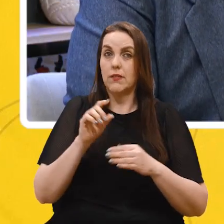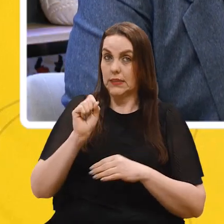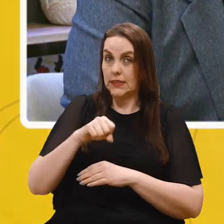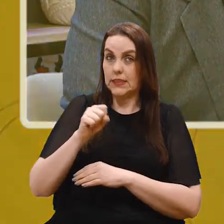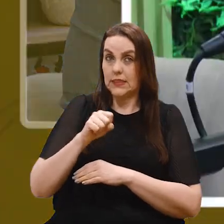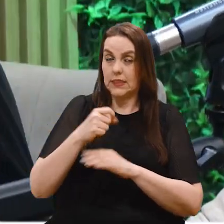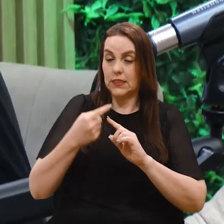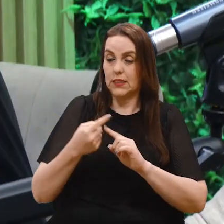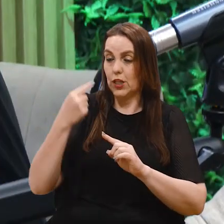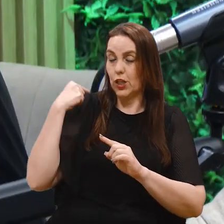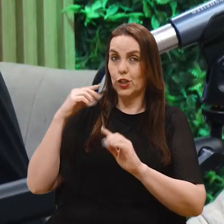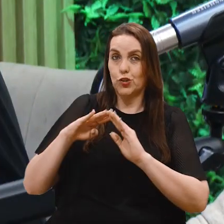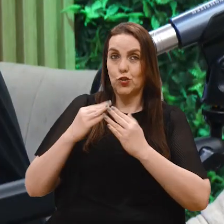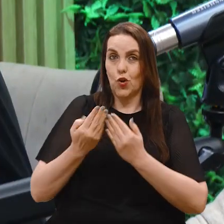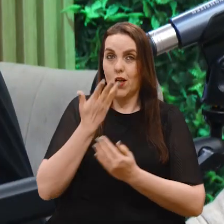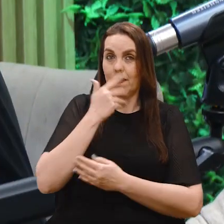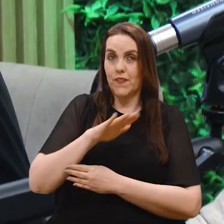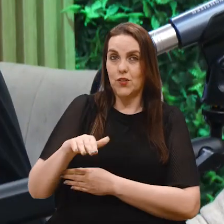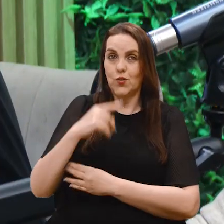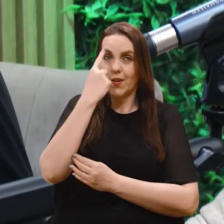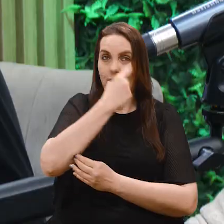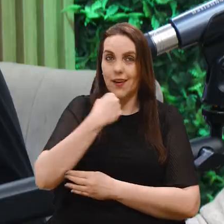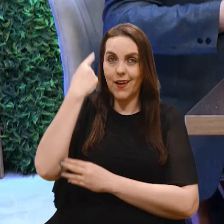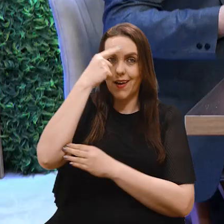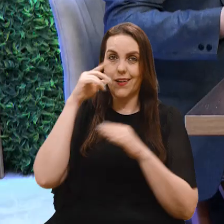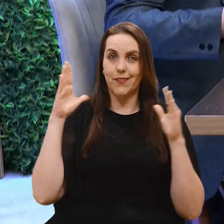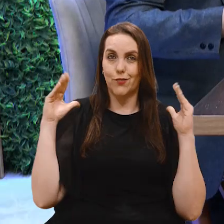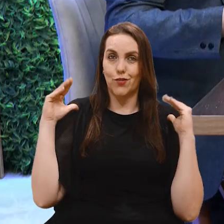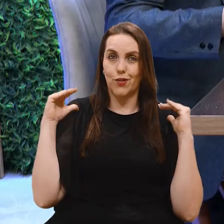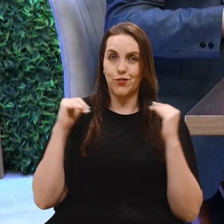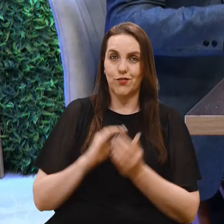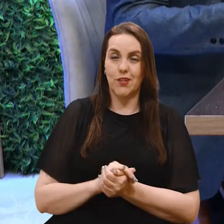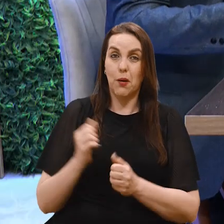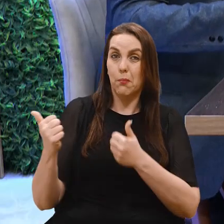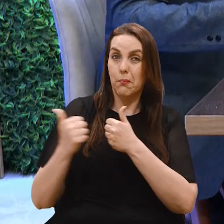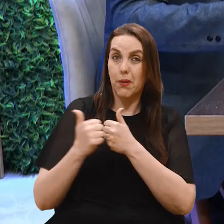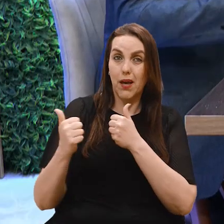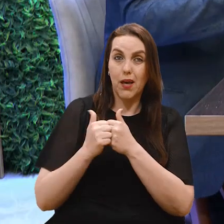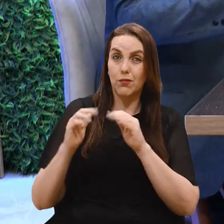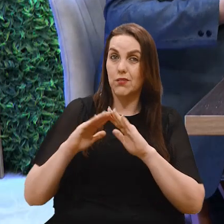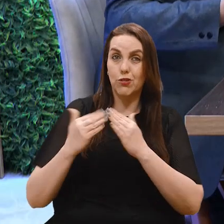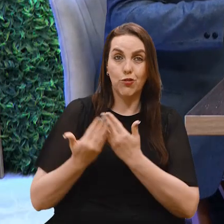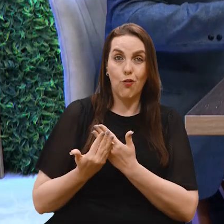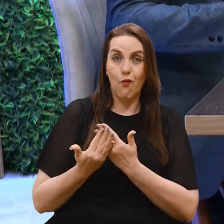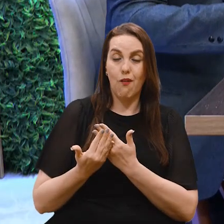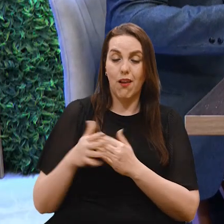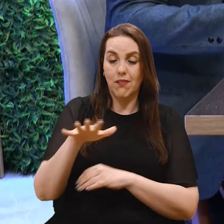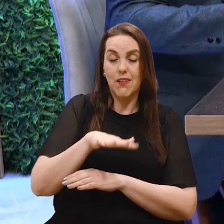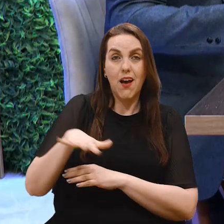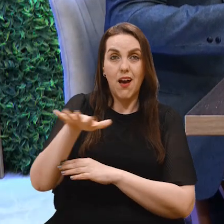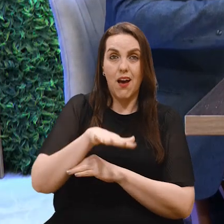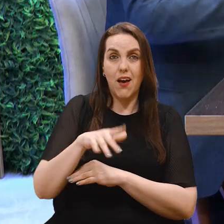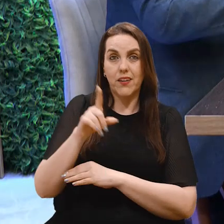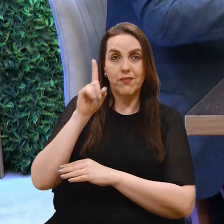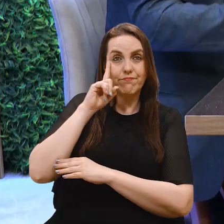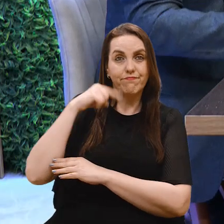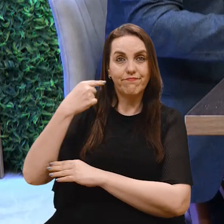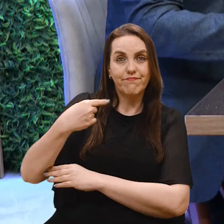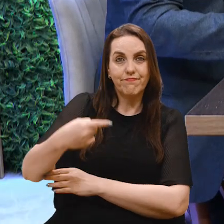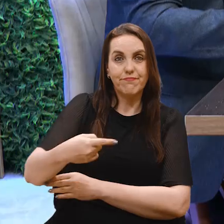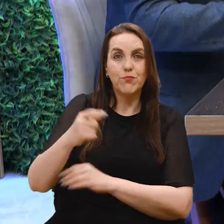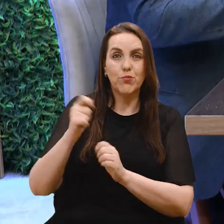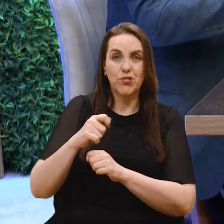da escolinha infantil Carinha de Anjo. Certo. Bem próximo de uma escola, um espaço que frequentemente é utilizado por usuários